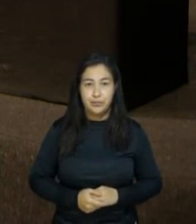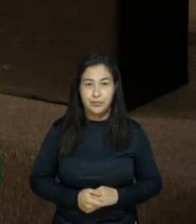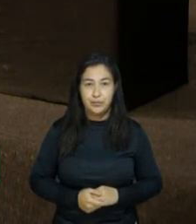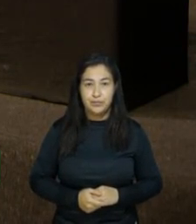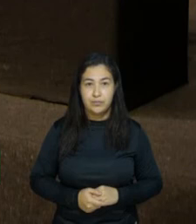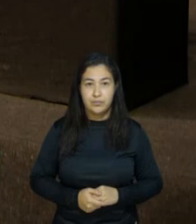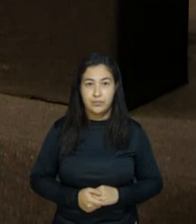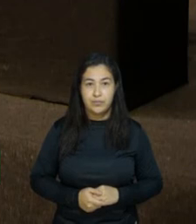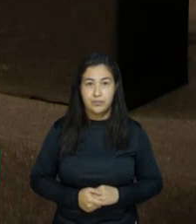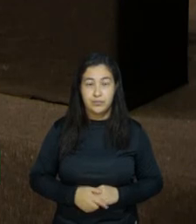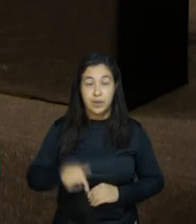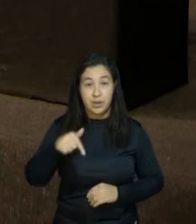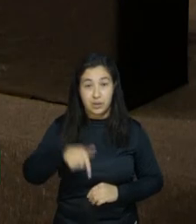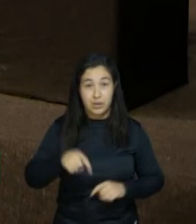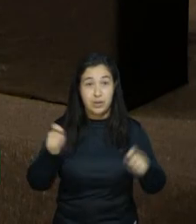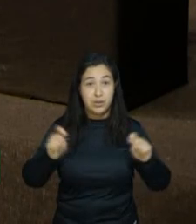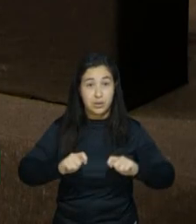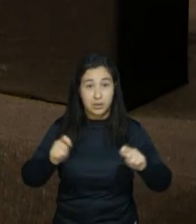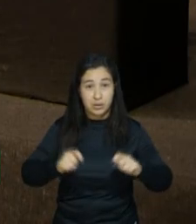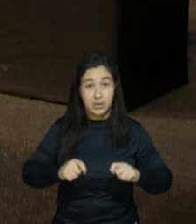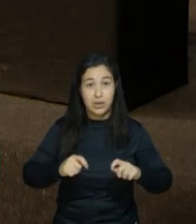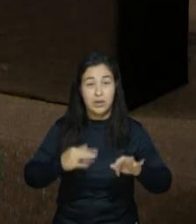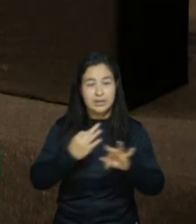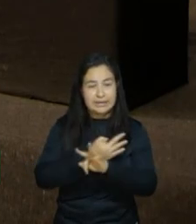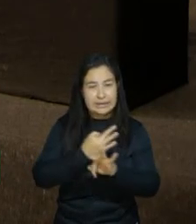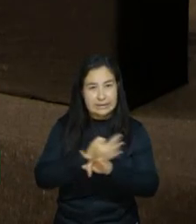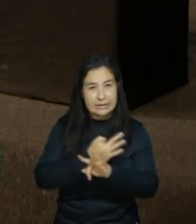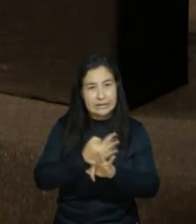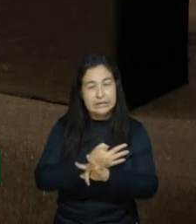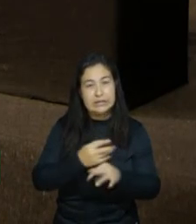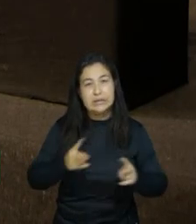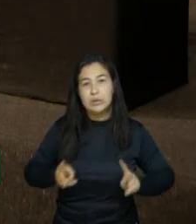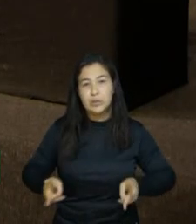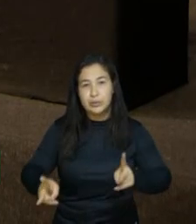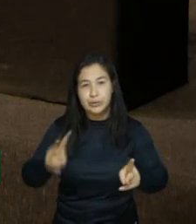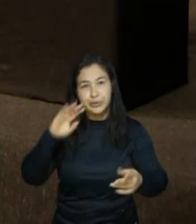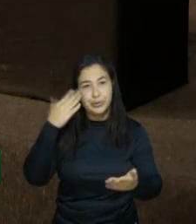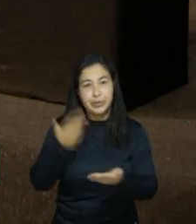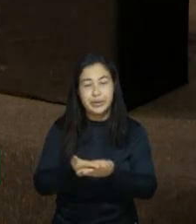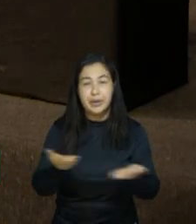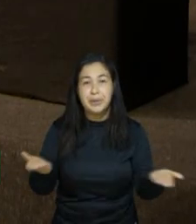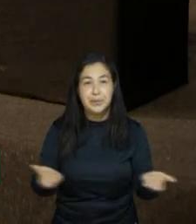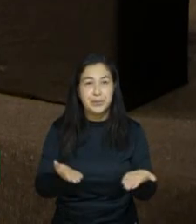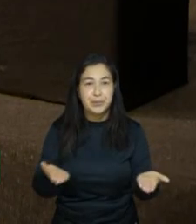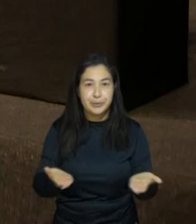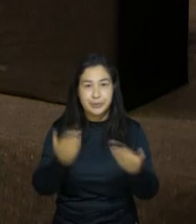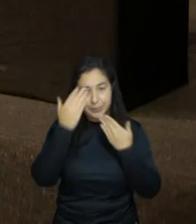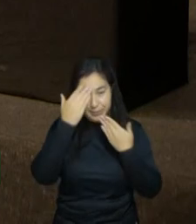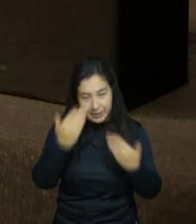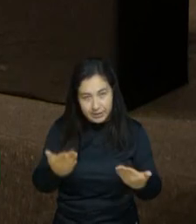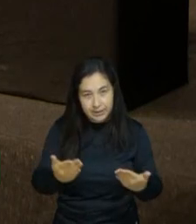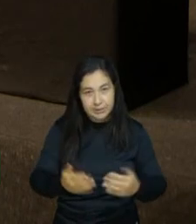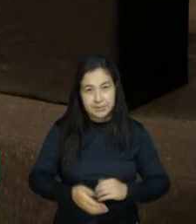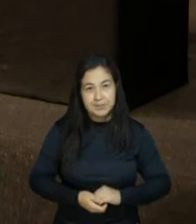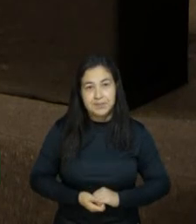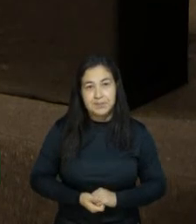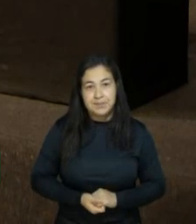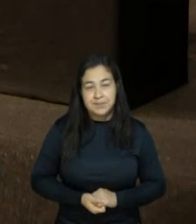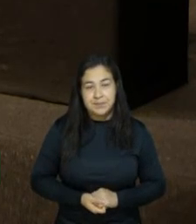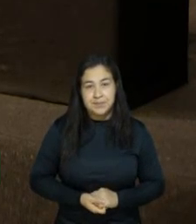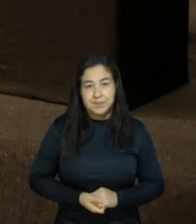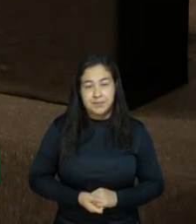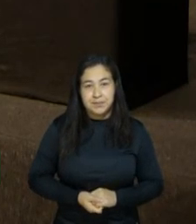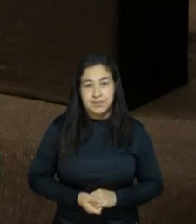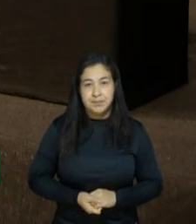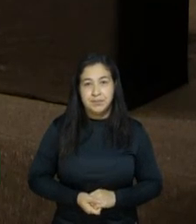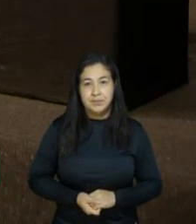mesma capacidade de superação e resiliência como ele tem demonstrado até aqui. Obrigado e parabéns por escolher a cidade de Blumenau.